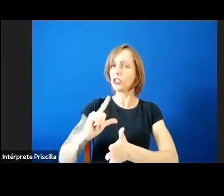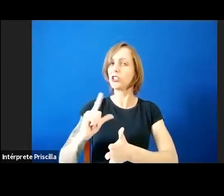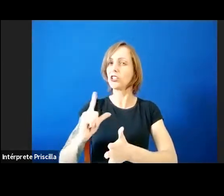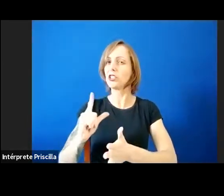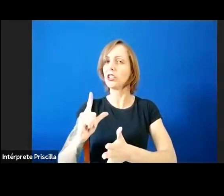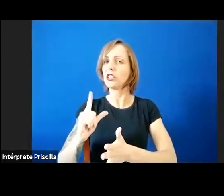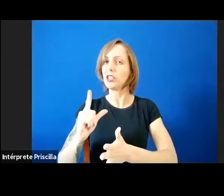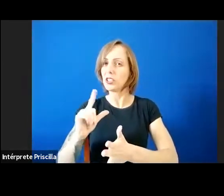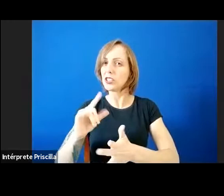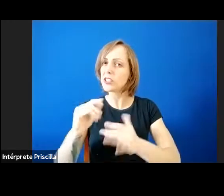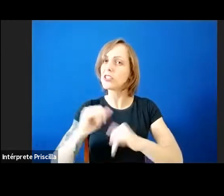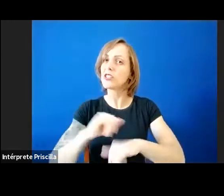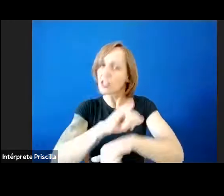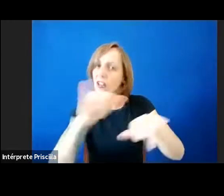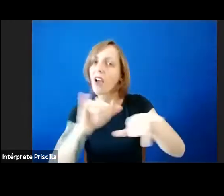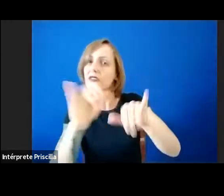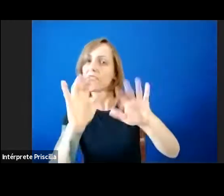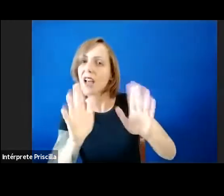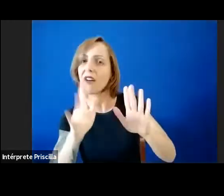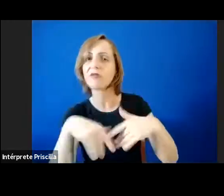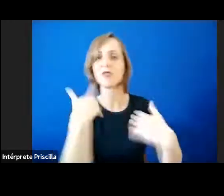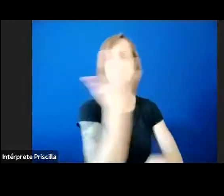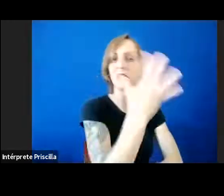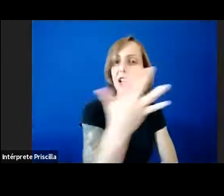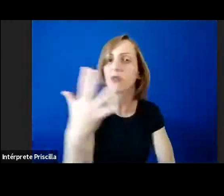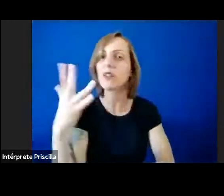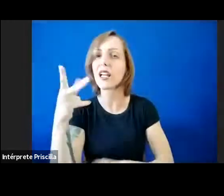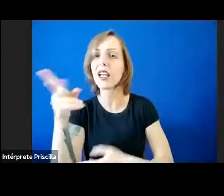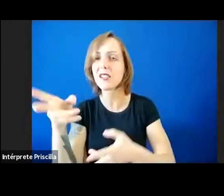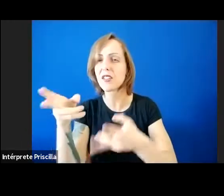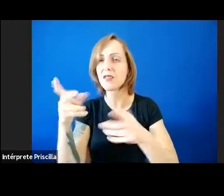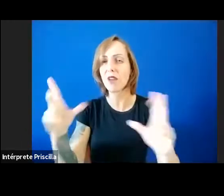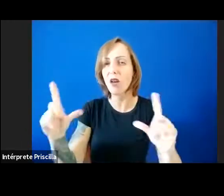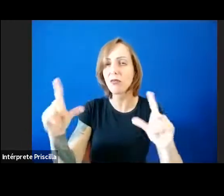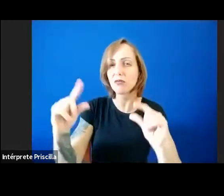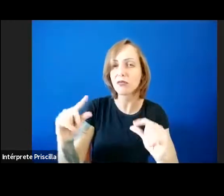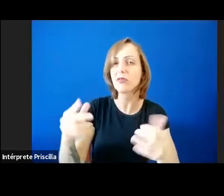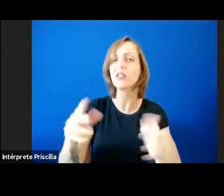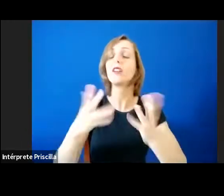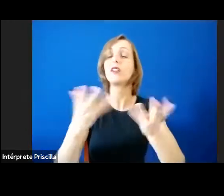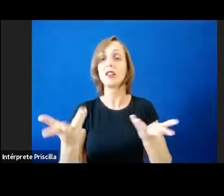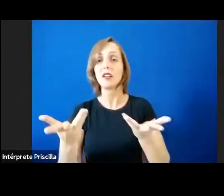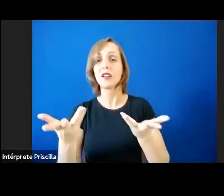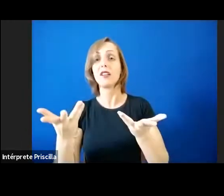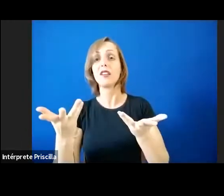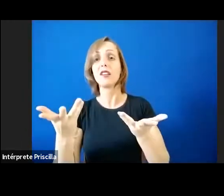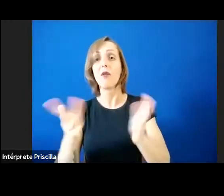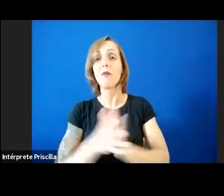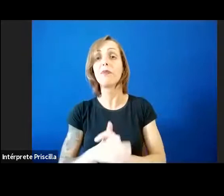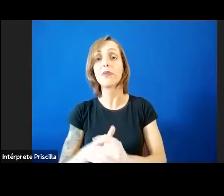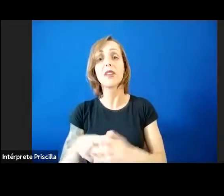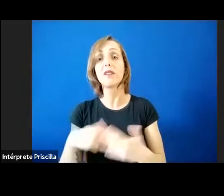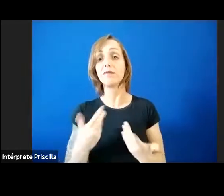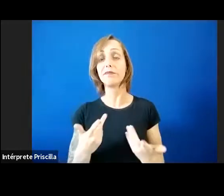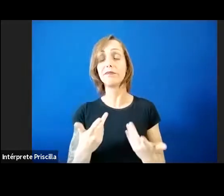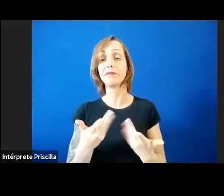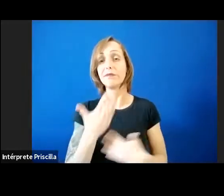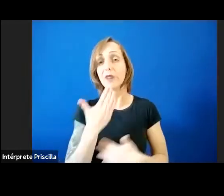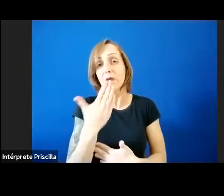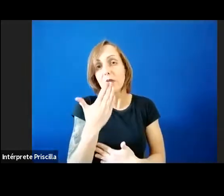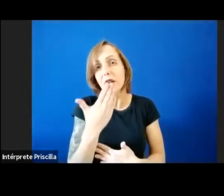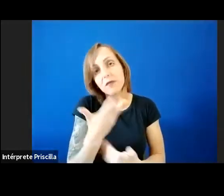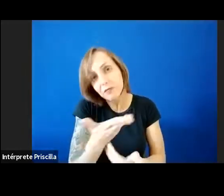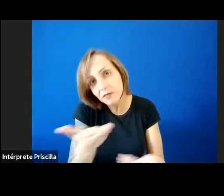nós estamos tendo, né? Então, assim, só para a gente refletir um pouco sobre essa questão dessa realidade, né, que a gente